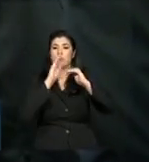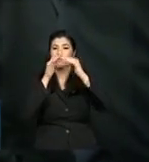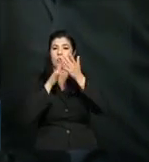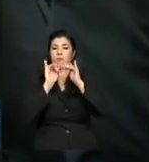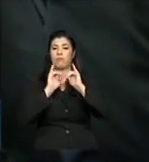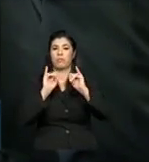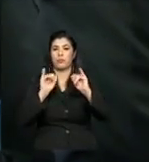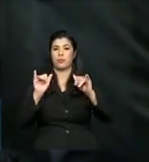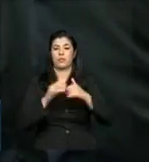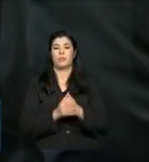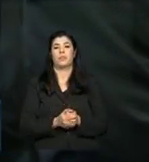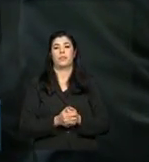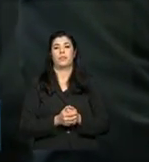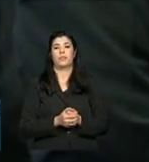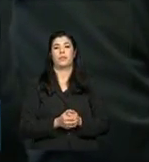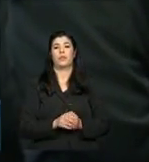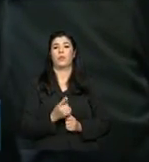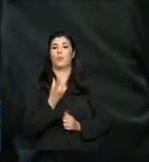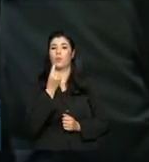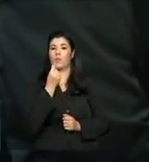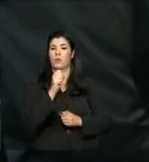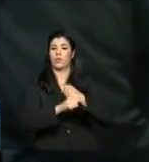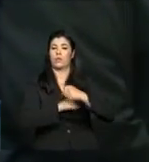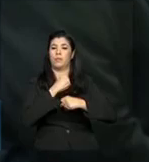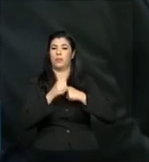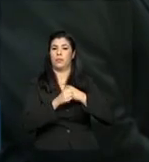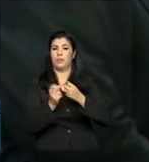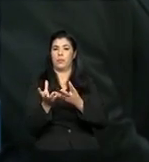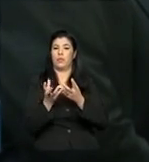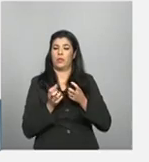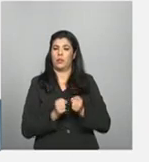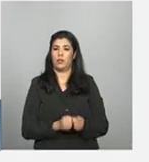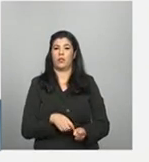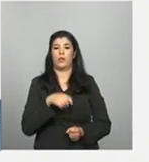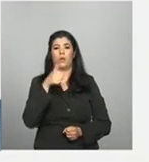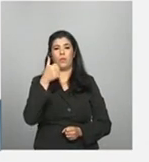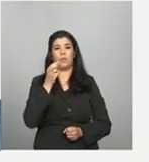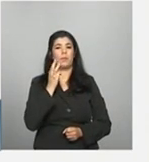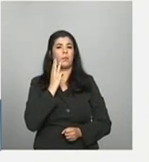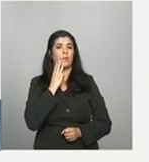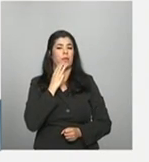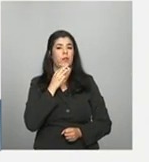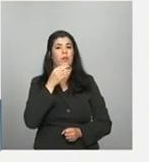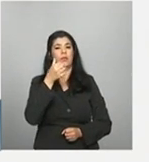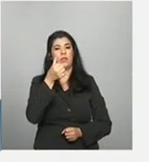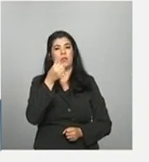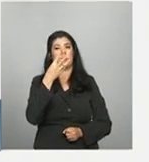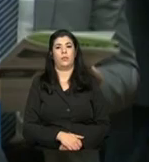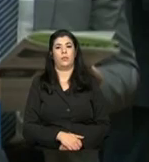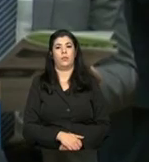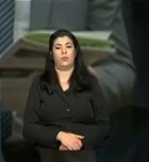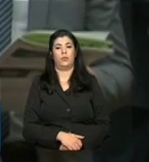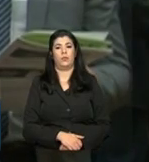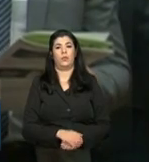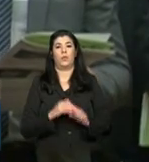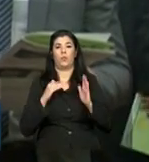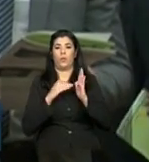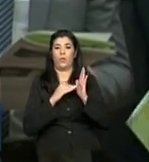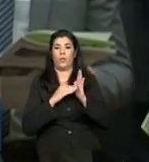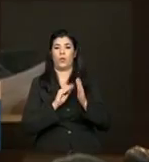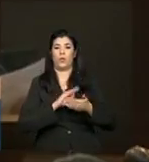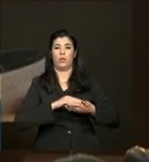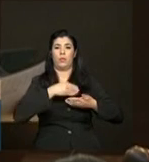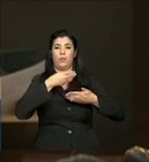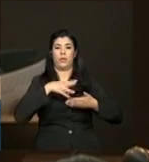SA, valor de receita anual permitida, R$ 1.640.000 ano. Último envelope,